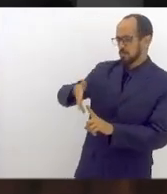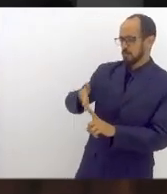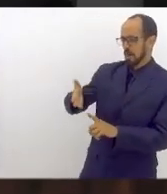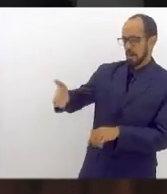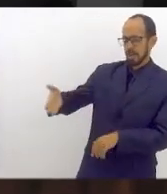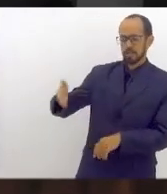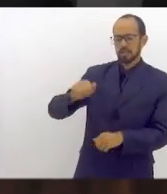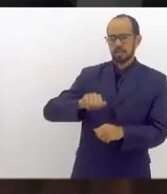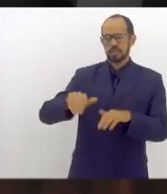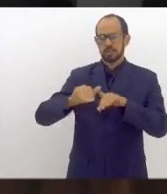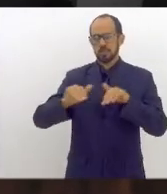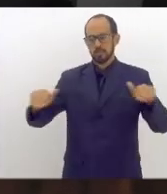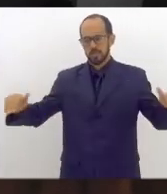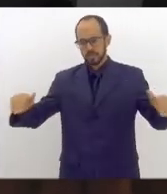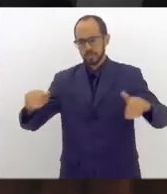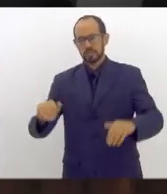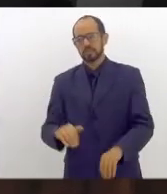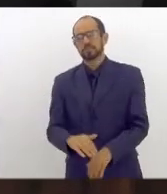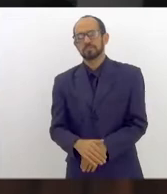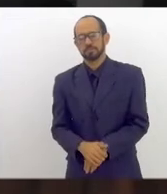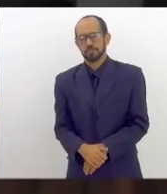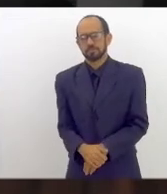a mesa